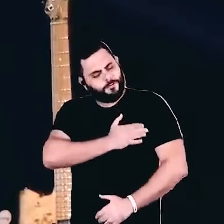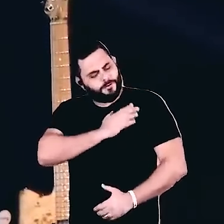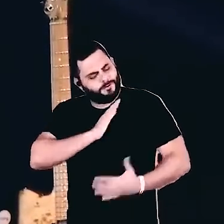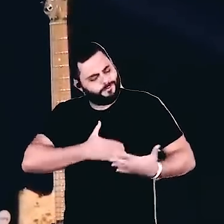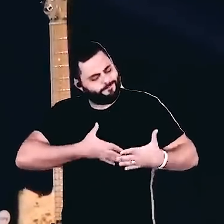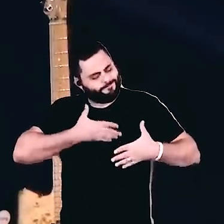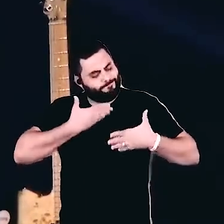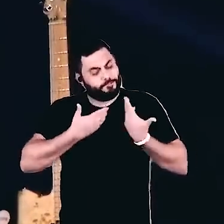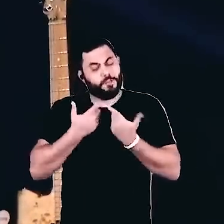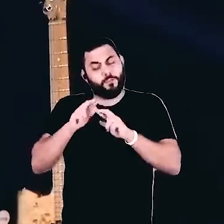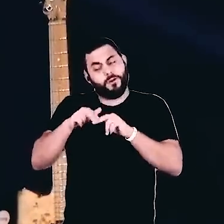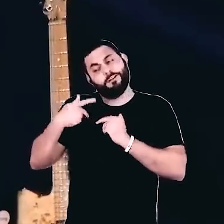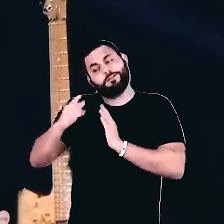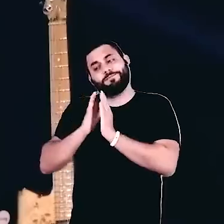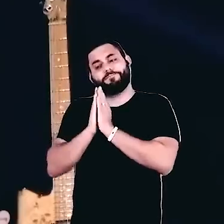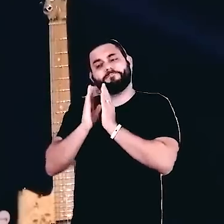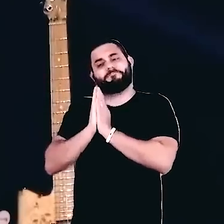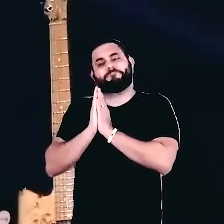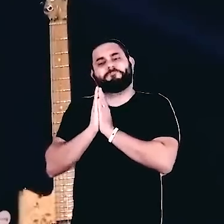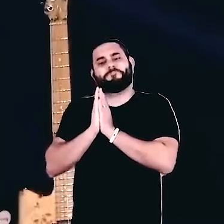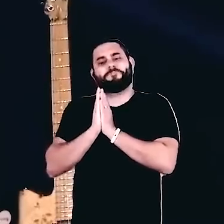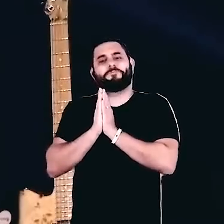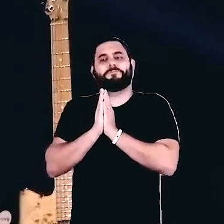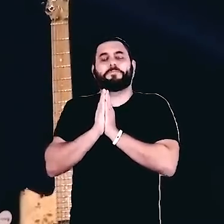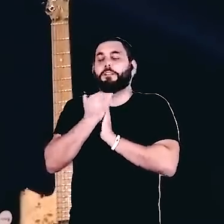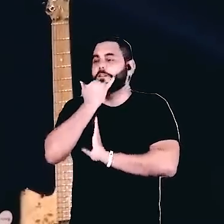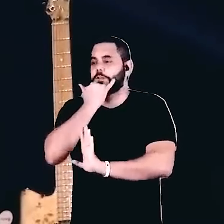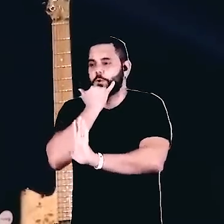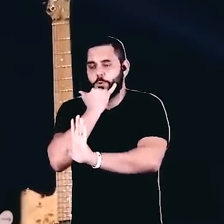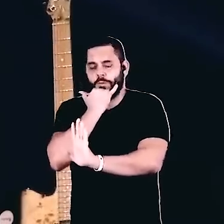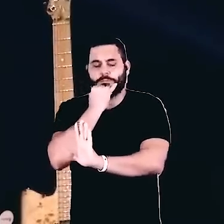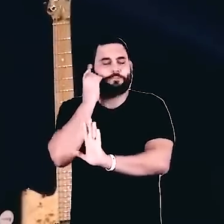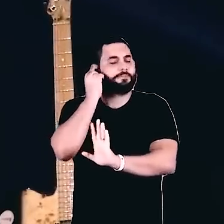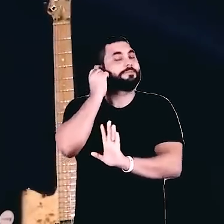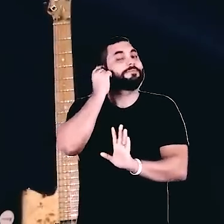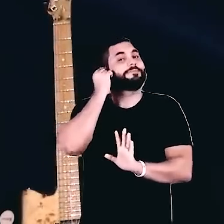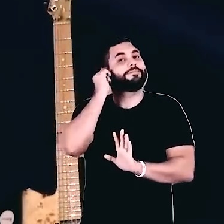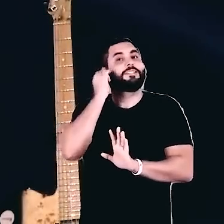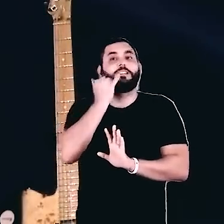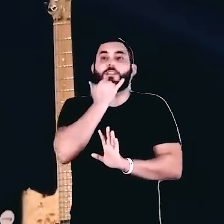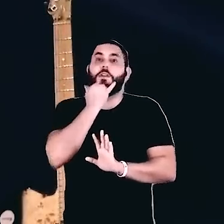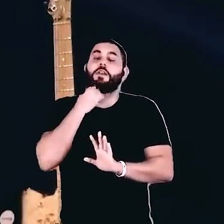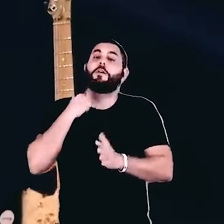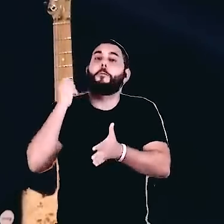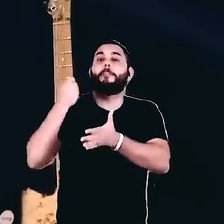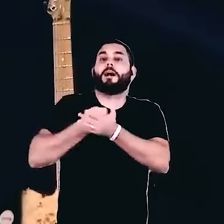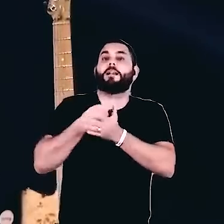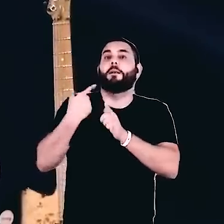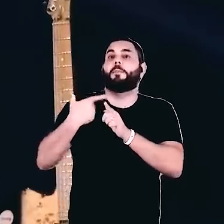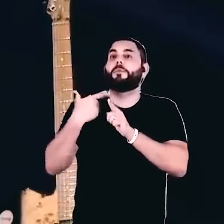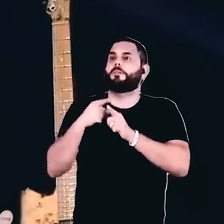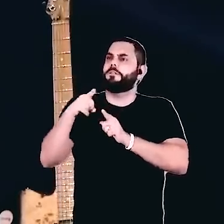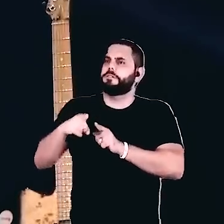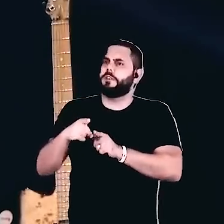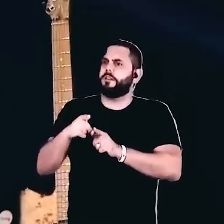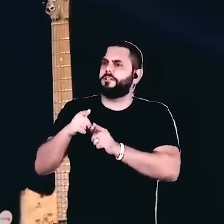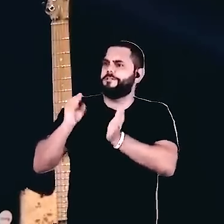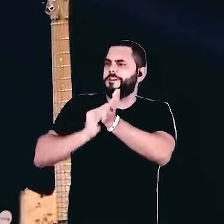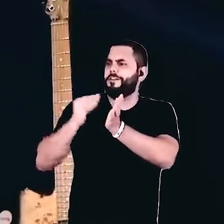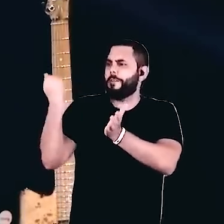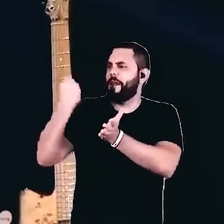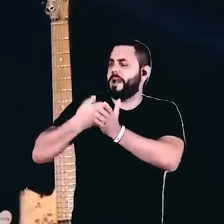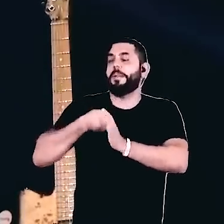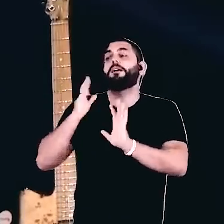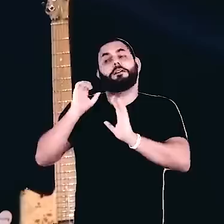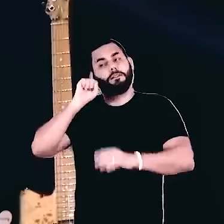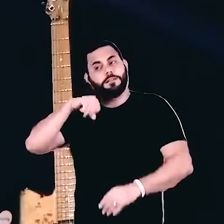graças às suas orações... Desculpe, eu pulei aqui. Eu pagarei, para não dizer que você me deve a própria pessoa. Sim,